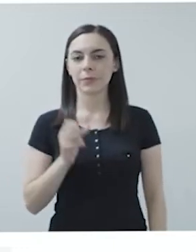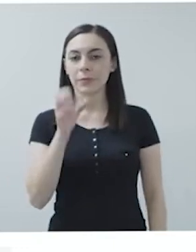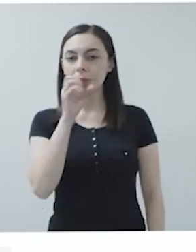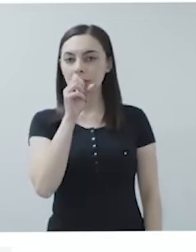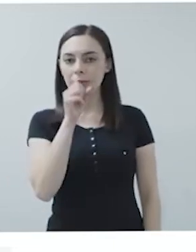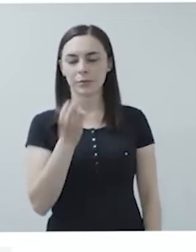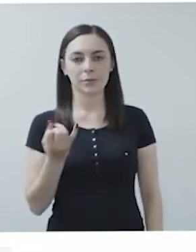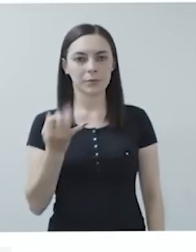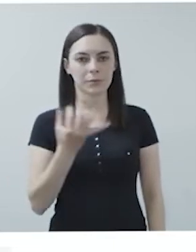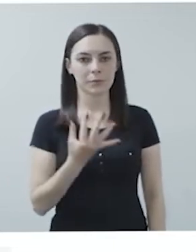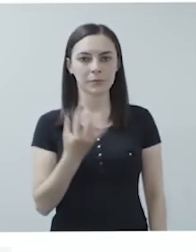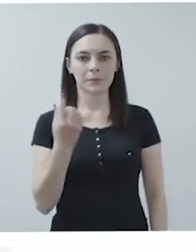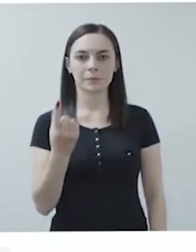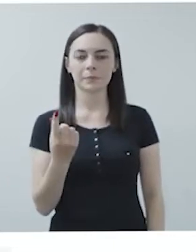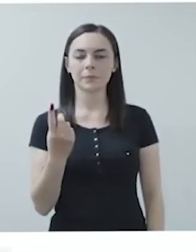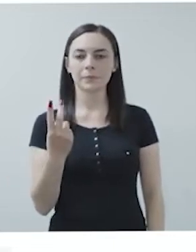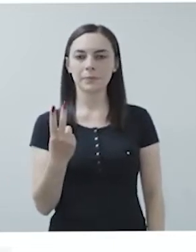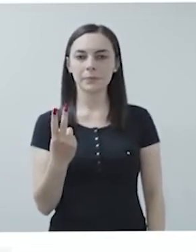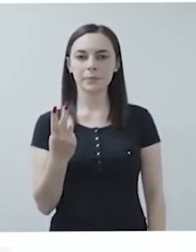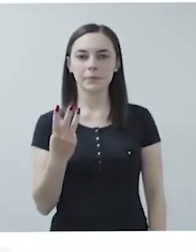temos